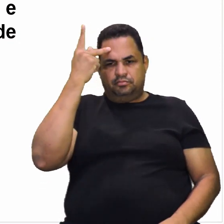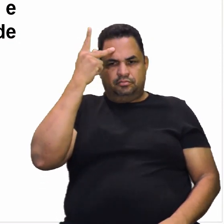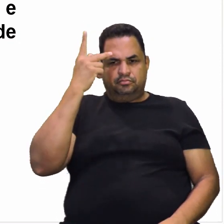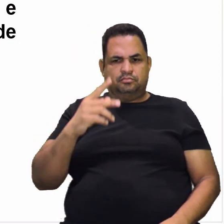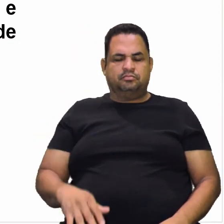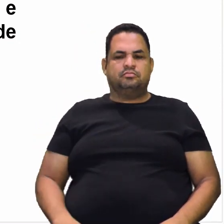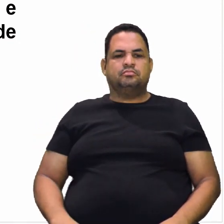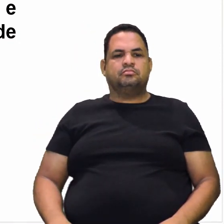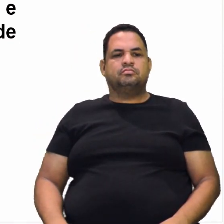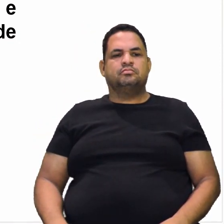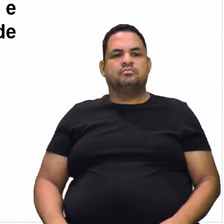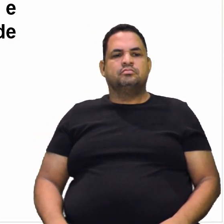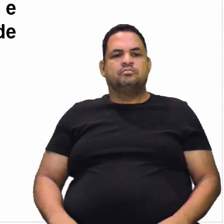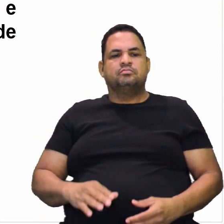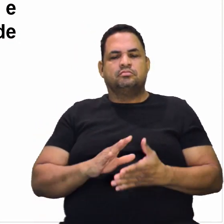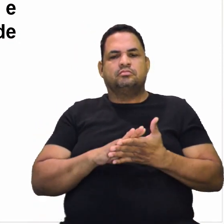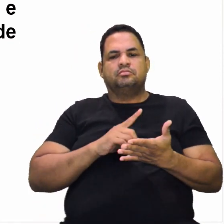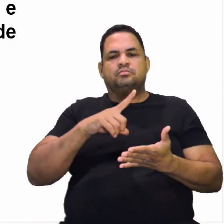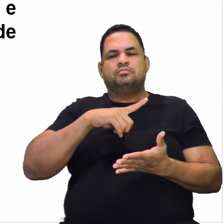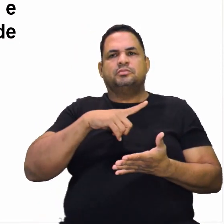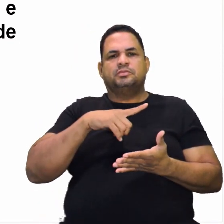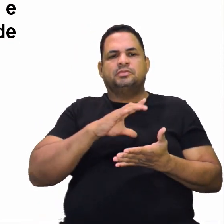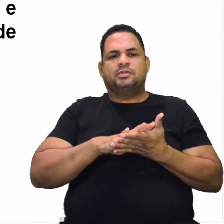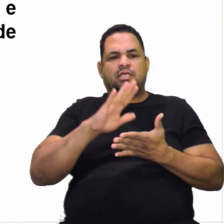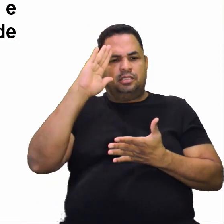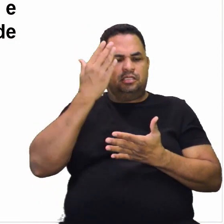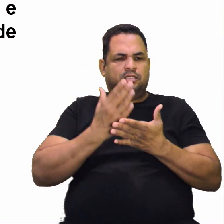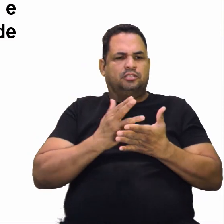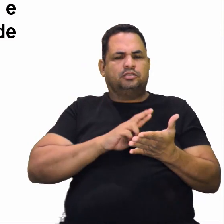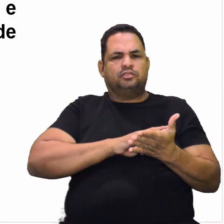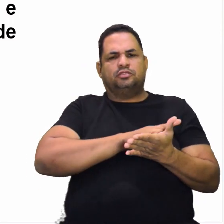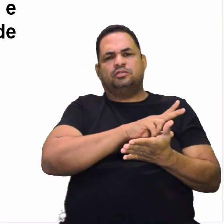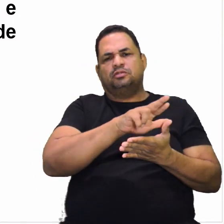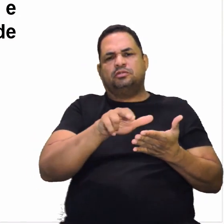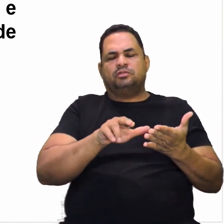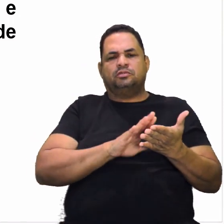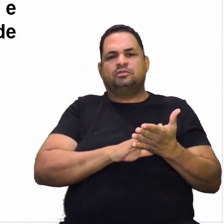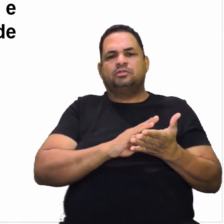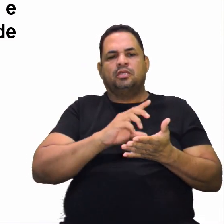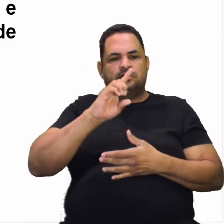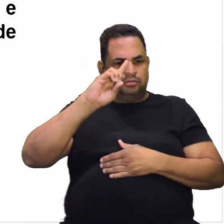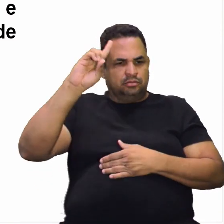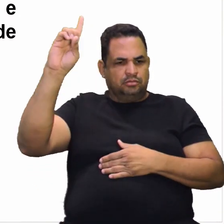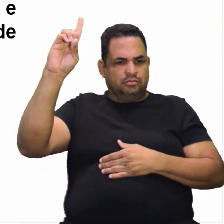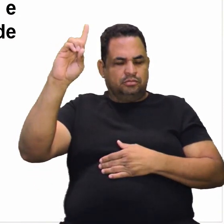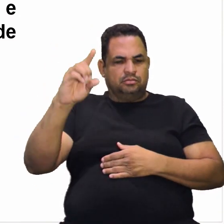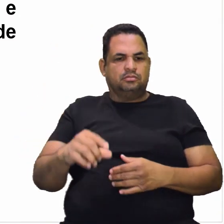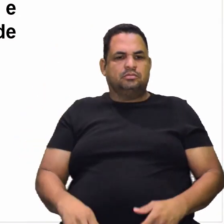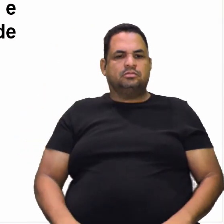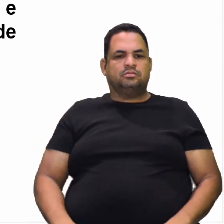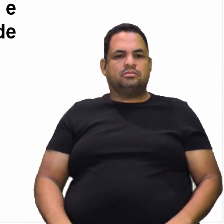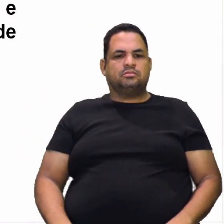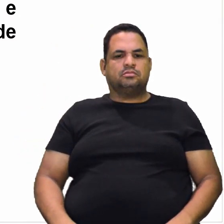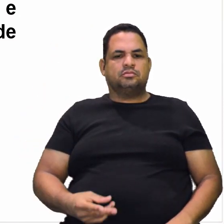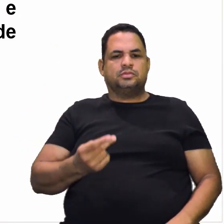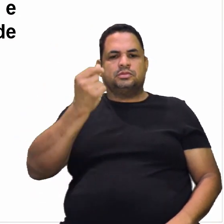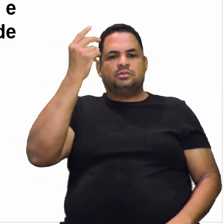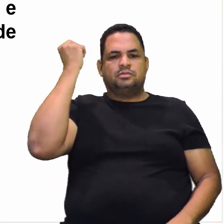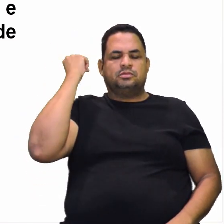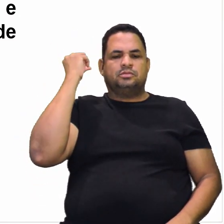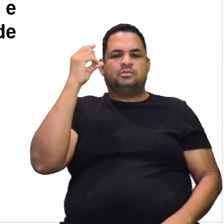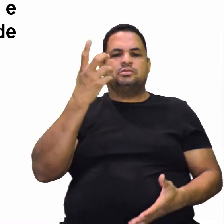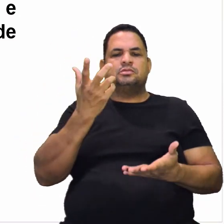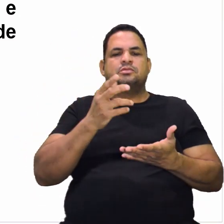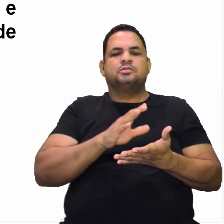pessoas. Por serem politeístas, ou seja, acreditar em vários deuses, aí, por isso que é politeísta, os